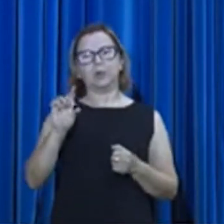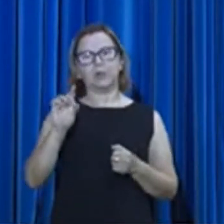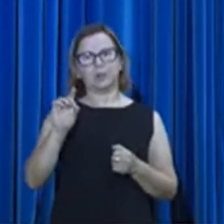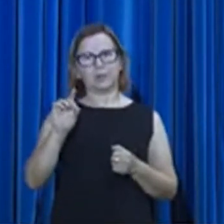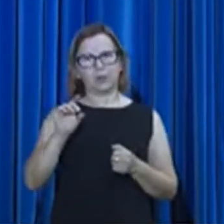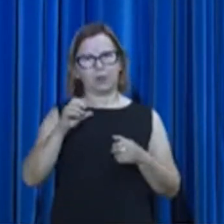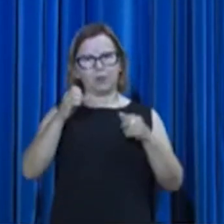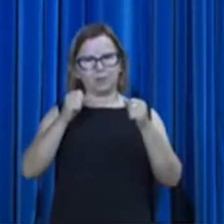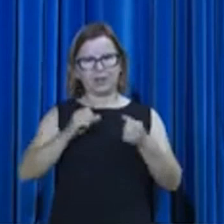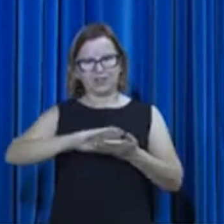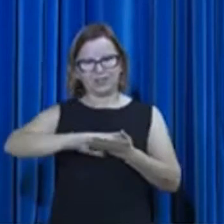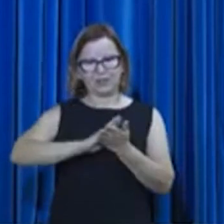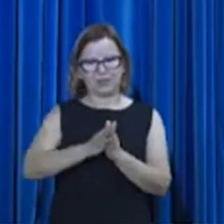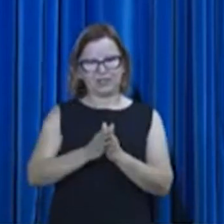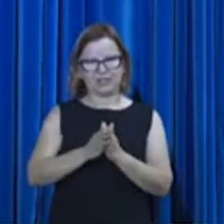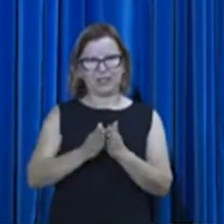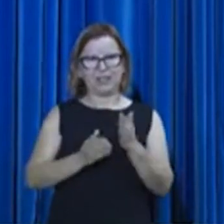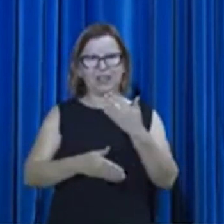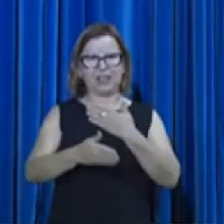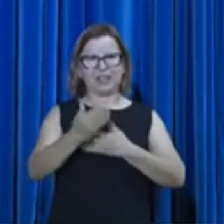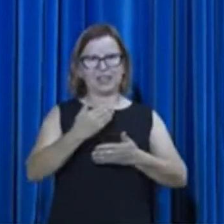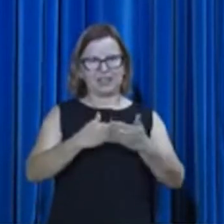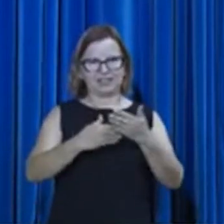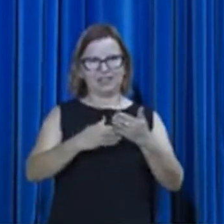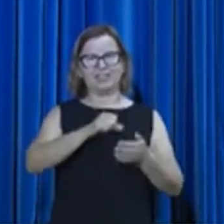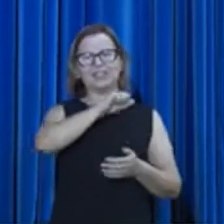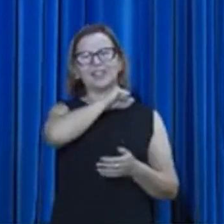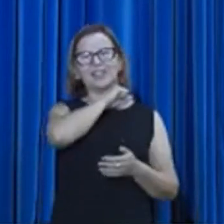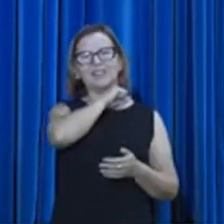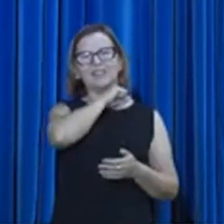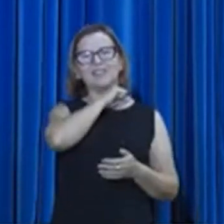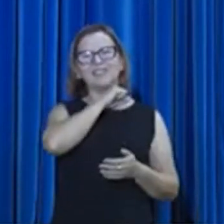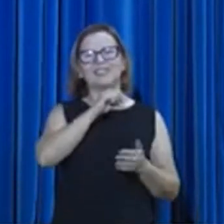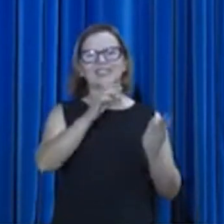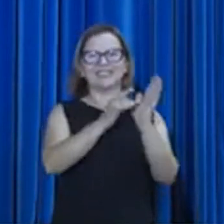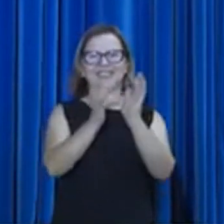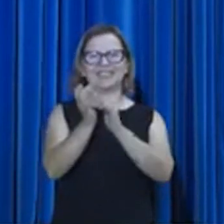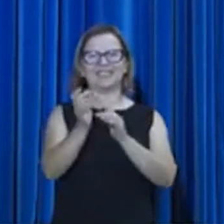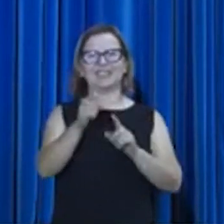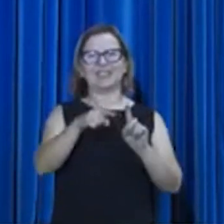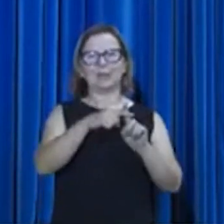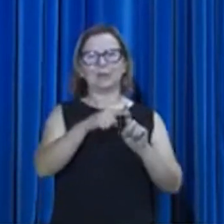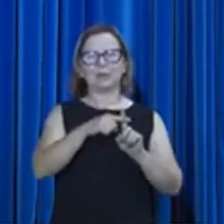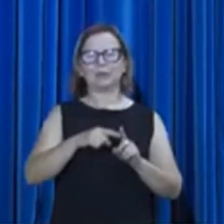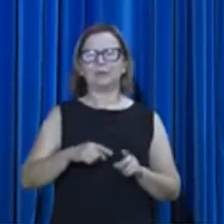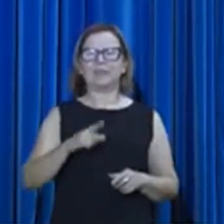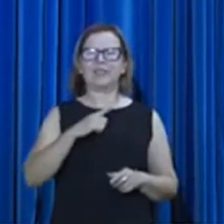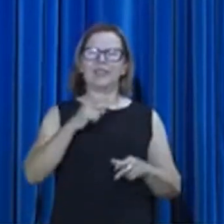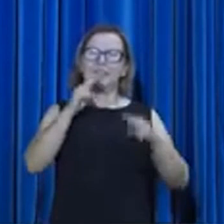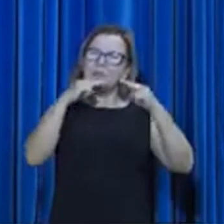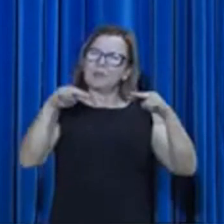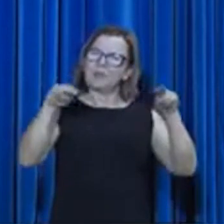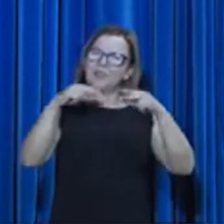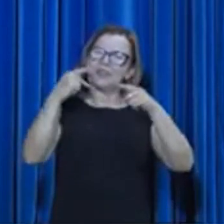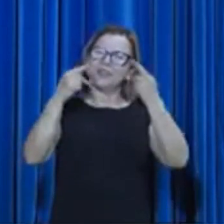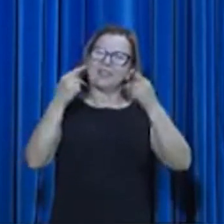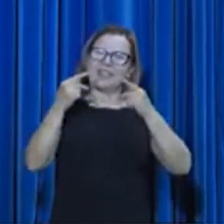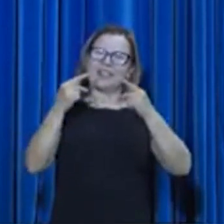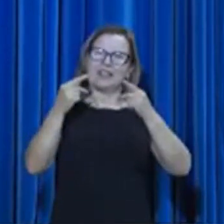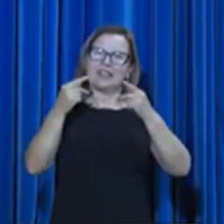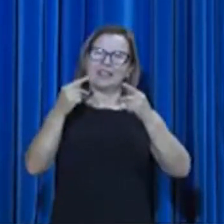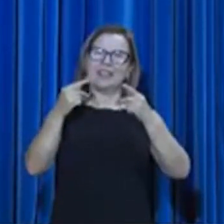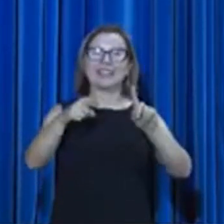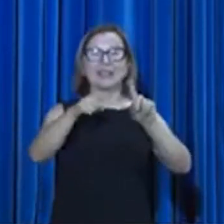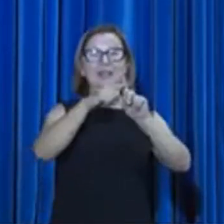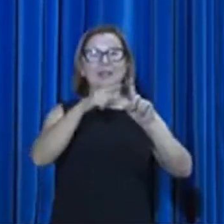na cruz, amados. Diz um clássico hino evangélico que nós cantamos: foi ali pela fé